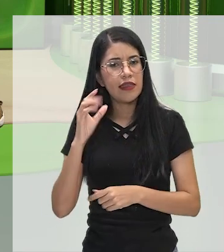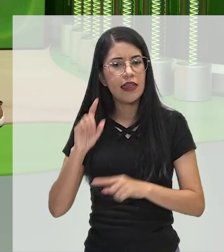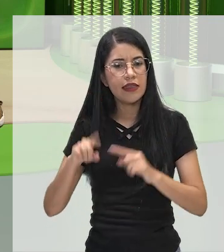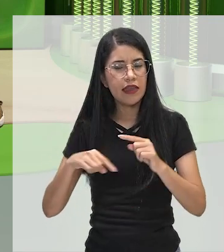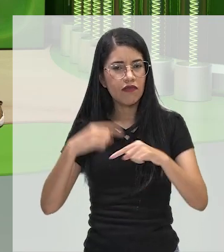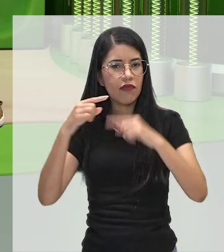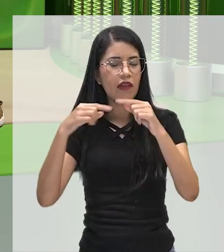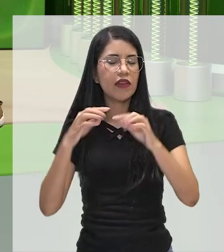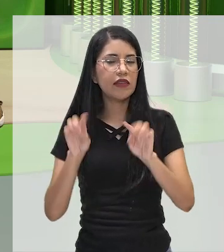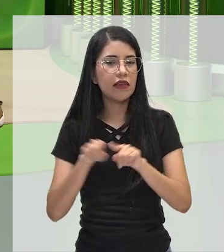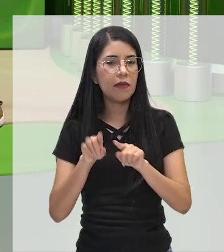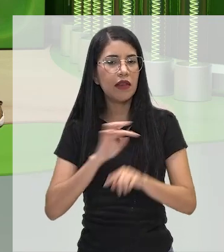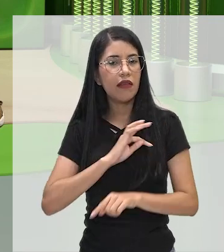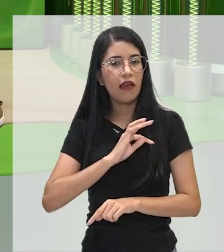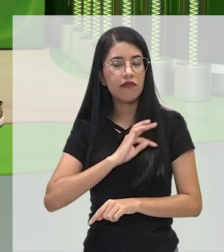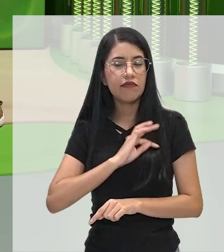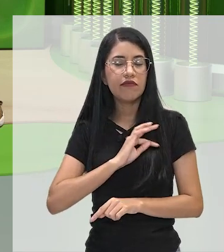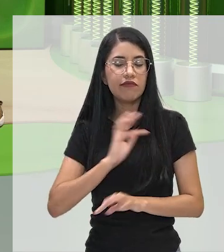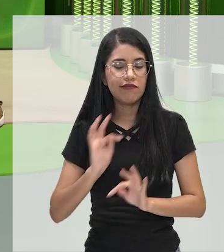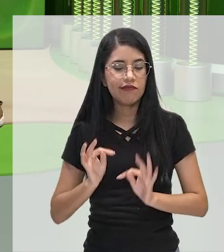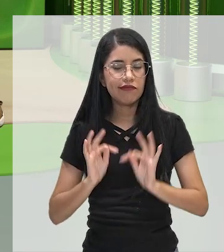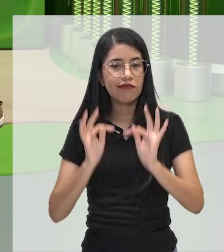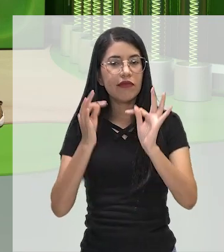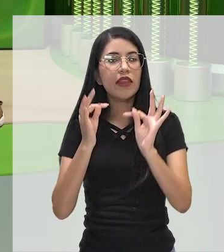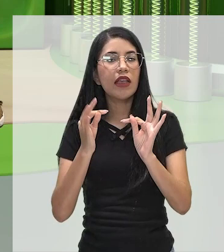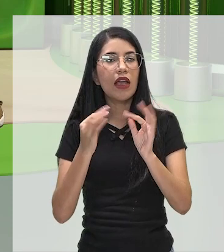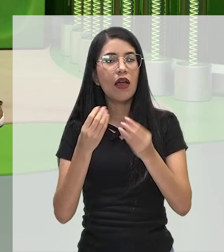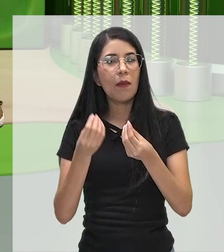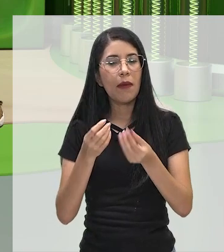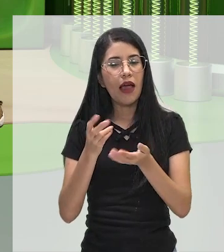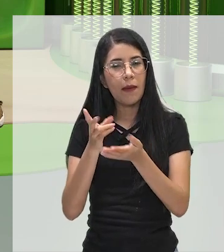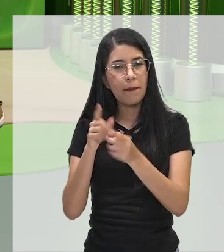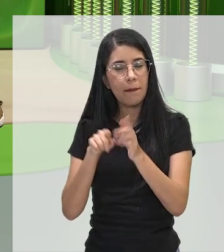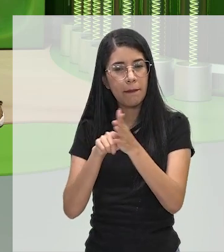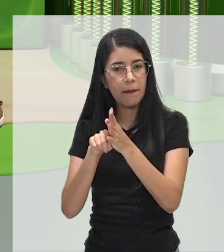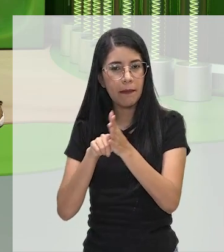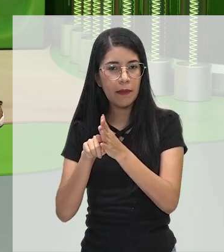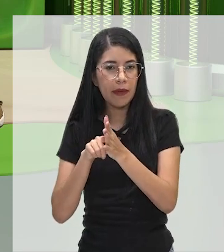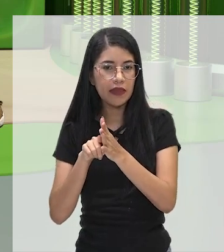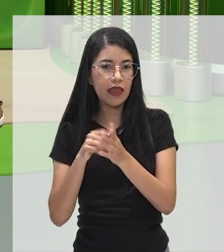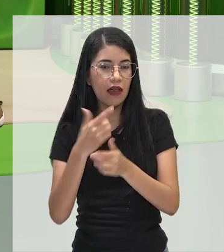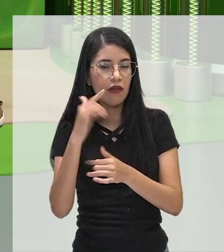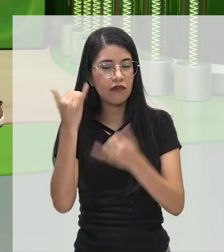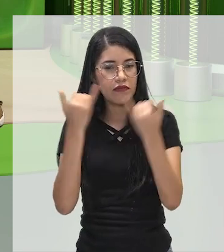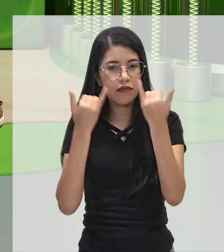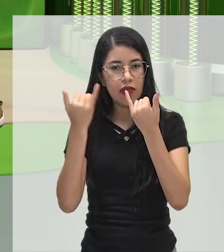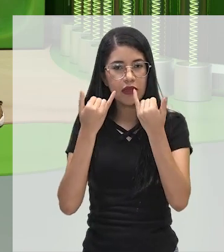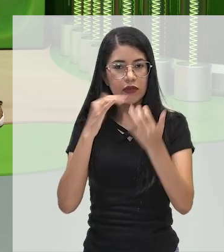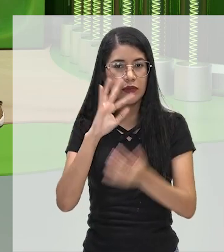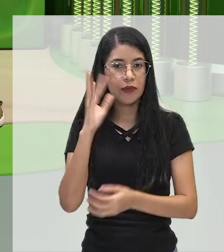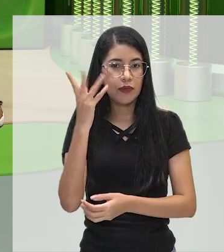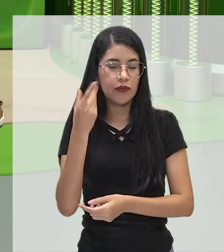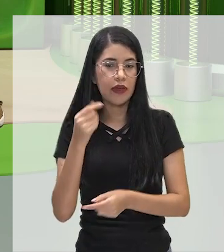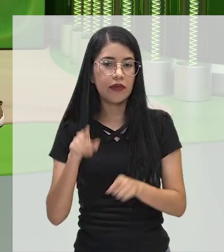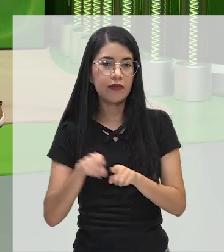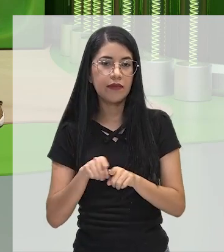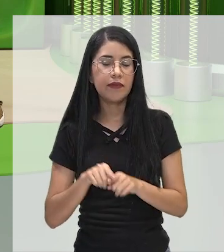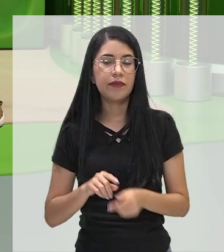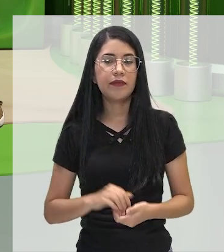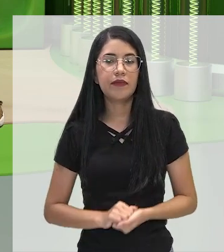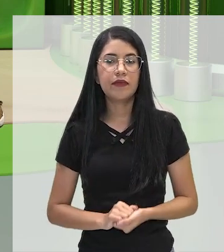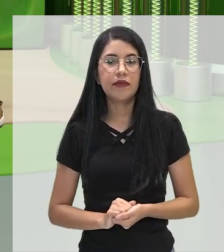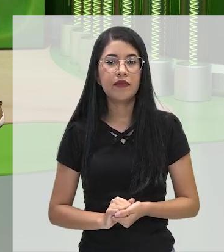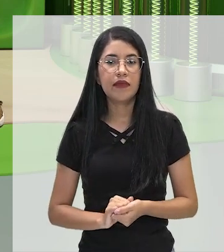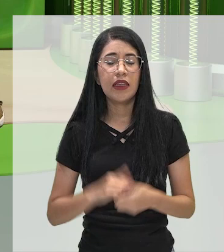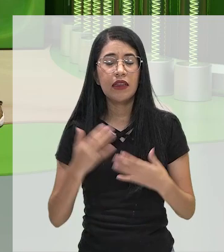avanço da tecnologia, para que a gente buscasse informações sobre o universo, né? E com a Lua não foi diferente, a gente teve aí a Apolo 11,